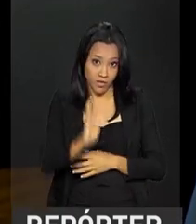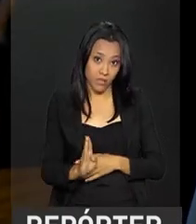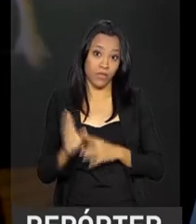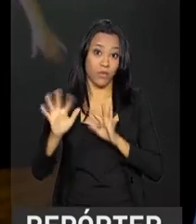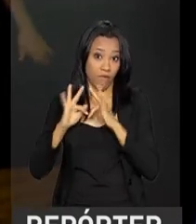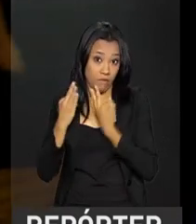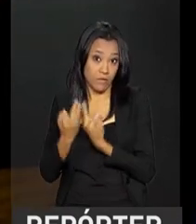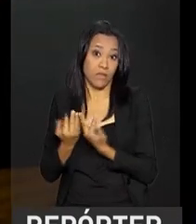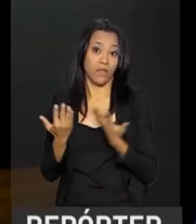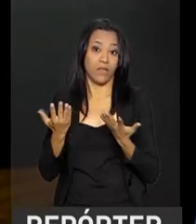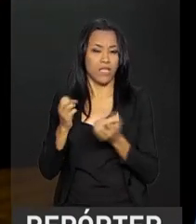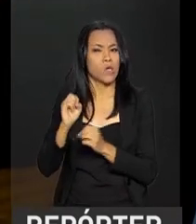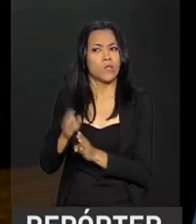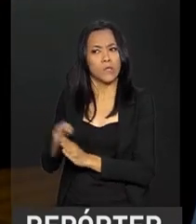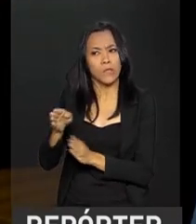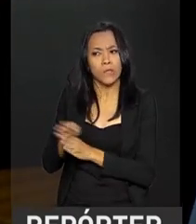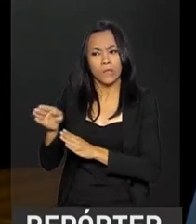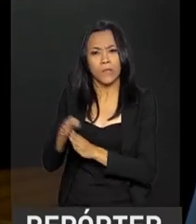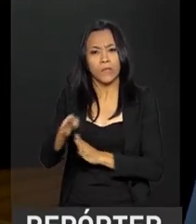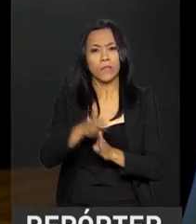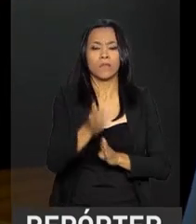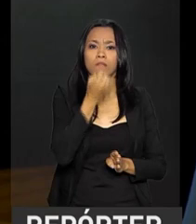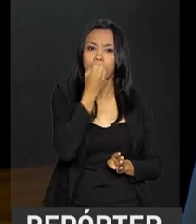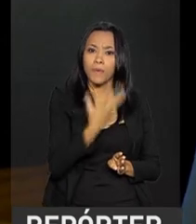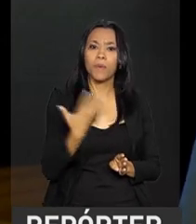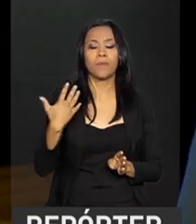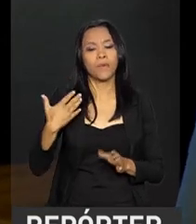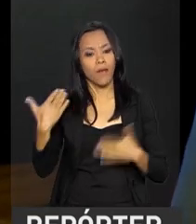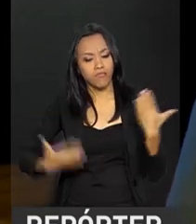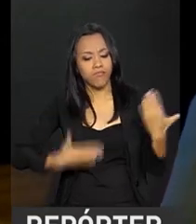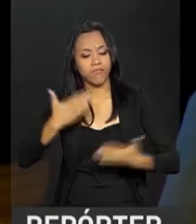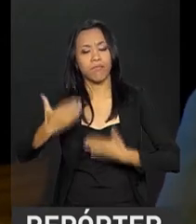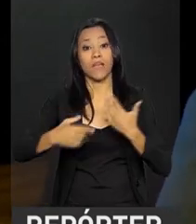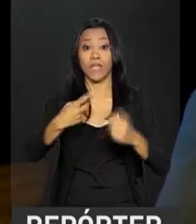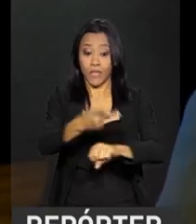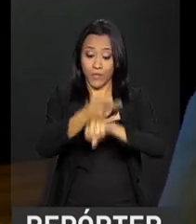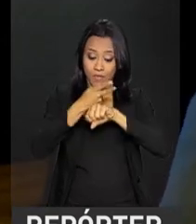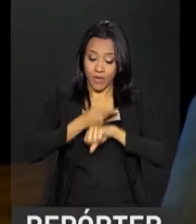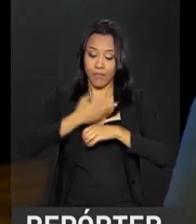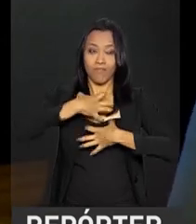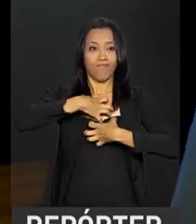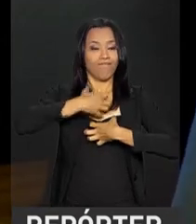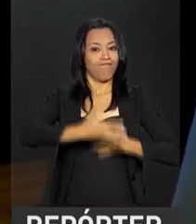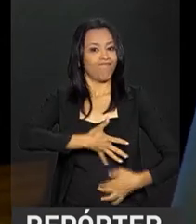enriquece a produção familiar e, além disso, o prêmio nos dá visibilidade para que a gente